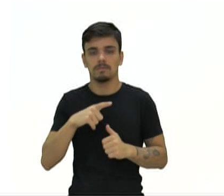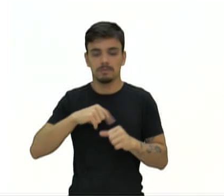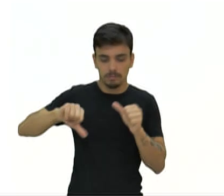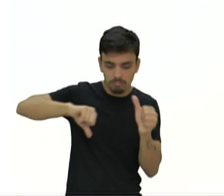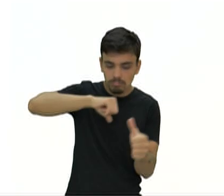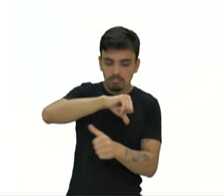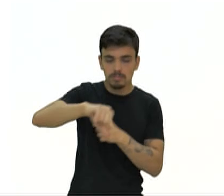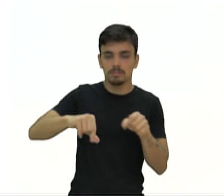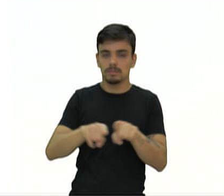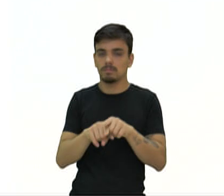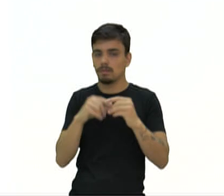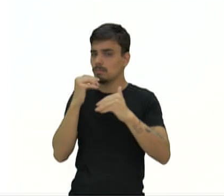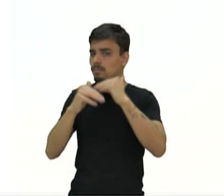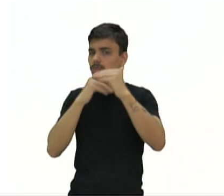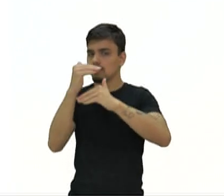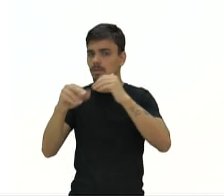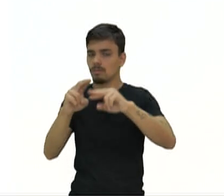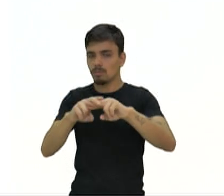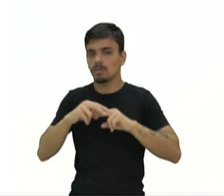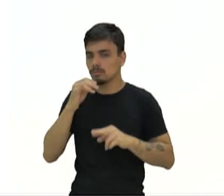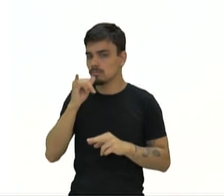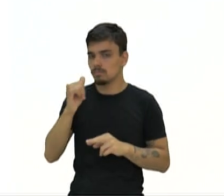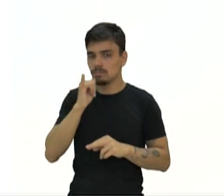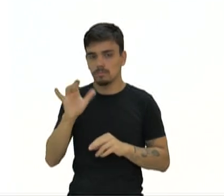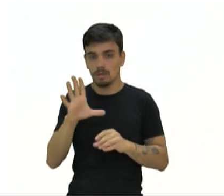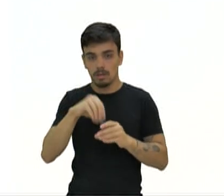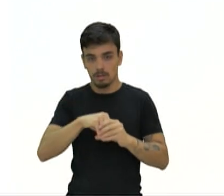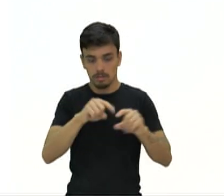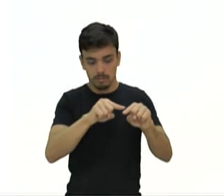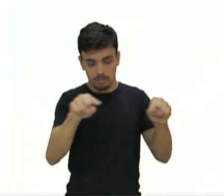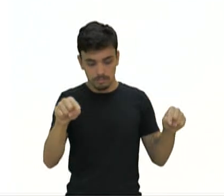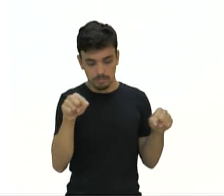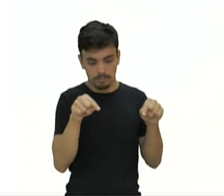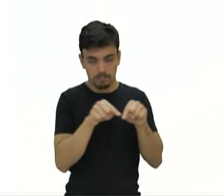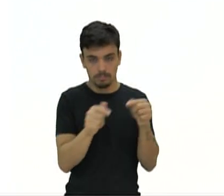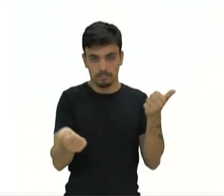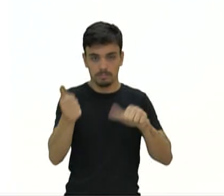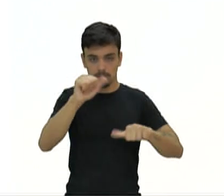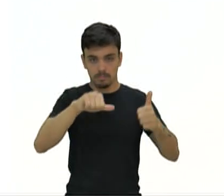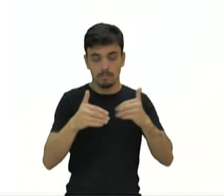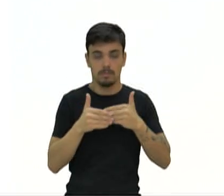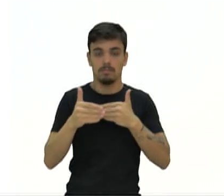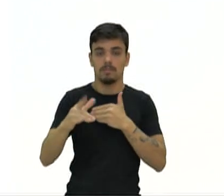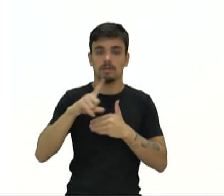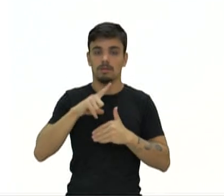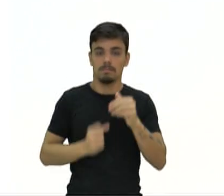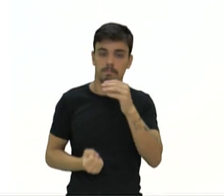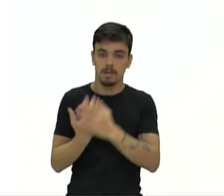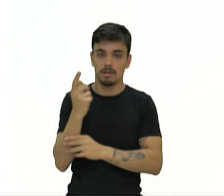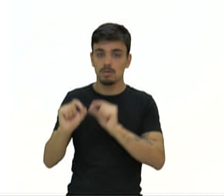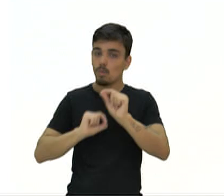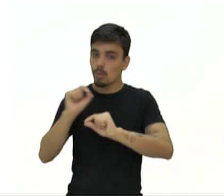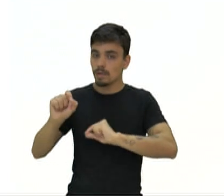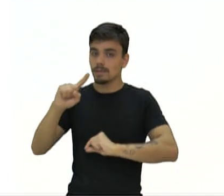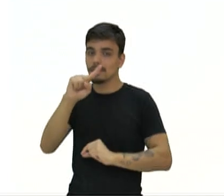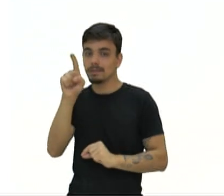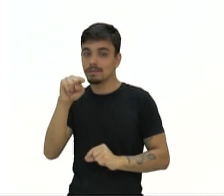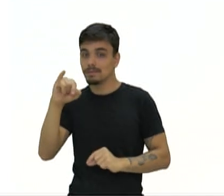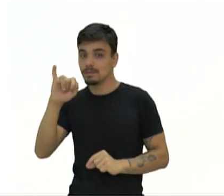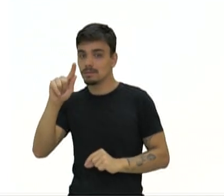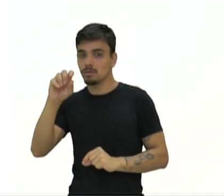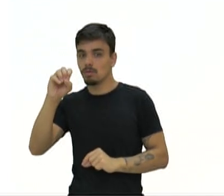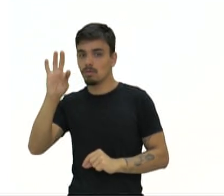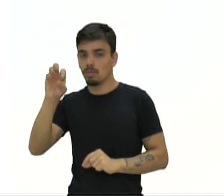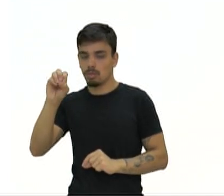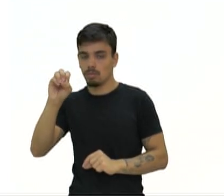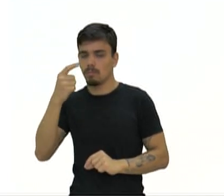E esse processo é feito por eletricidade em laboratório. A partir daí produziu-se um zigoto. Beleza, só que vocês vejam bem,